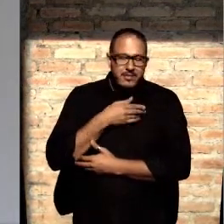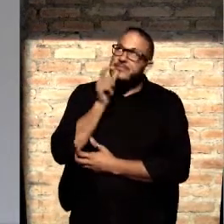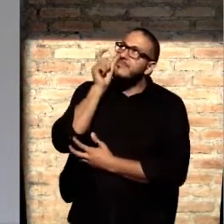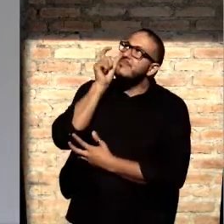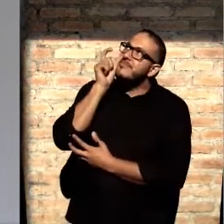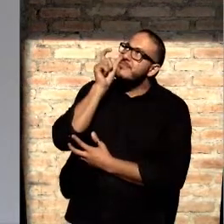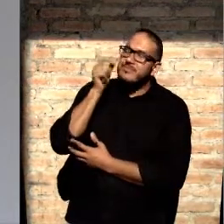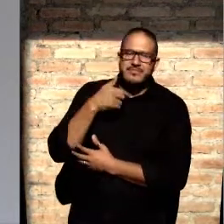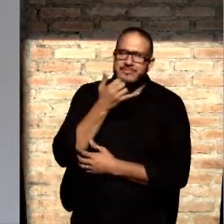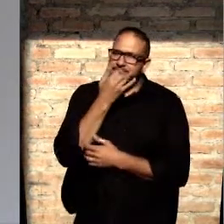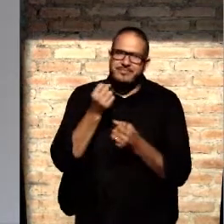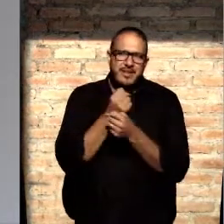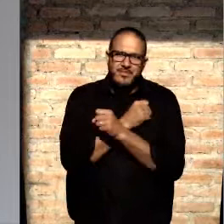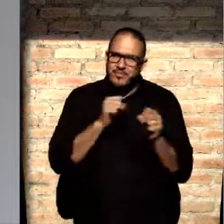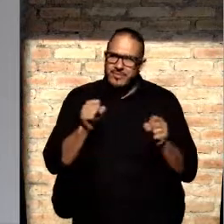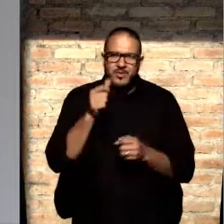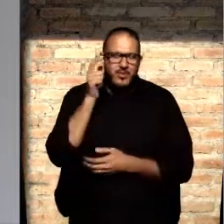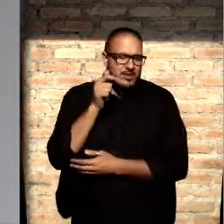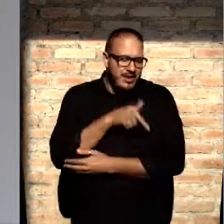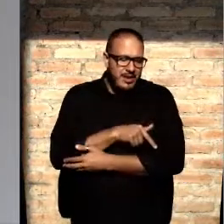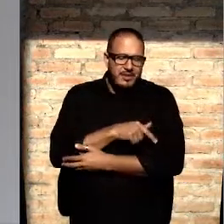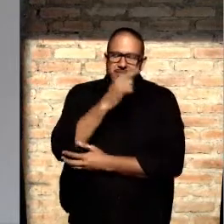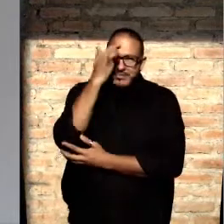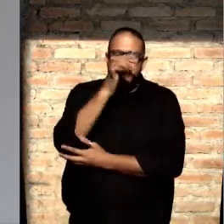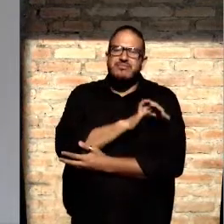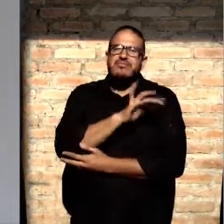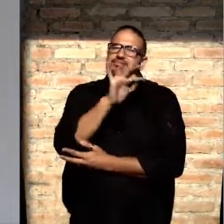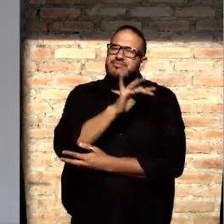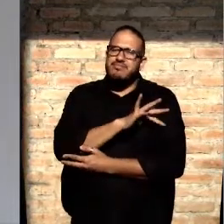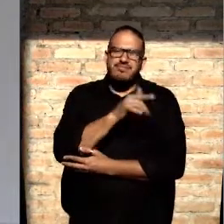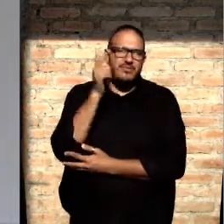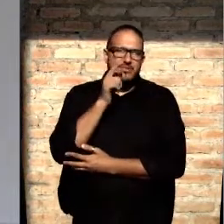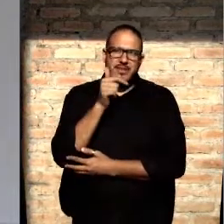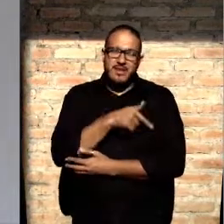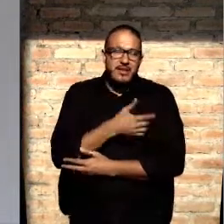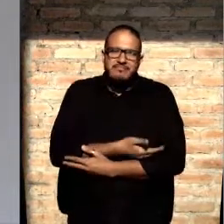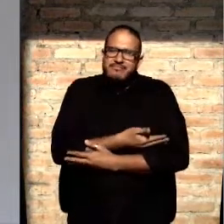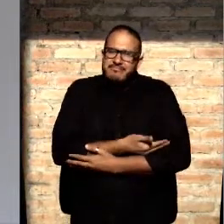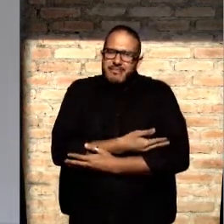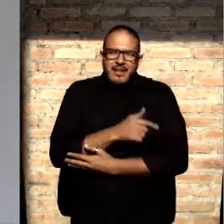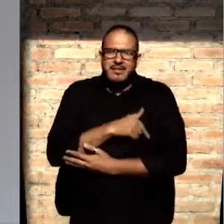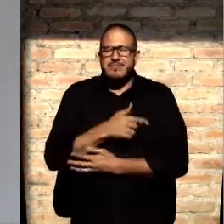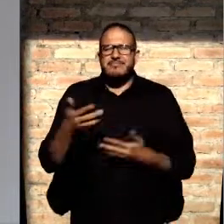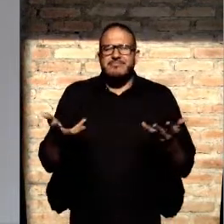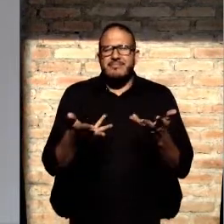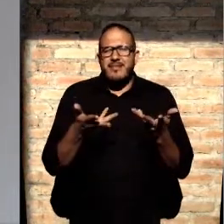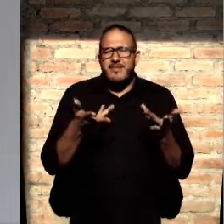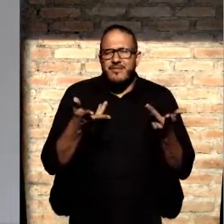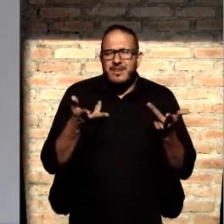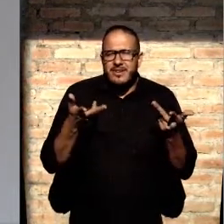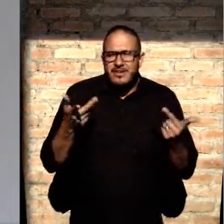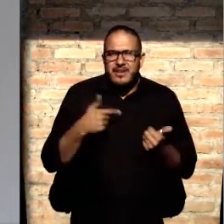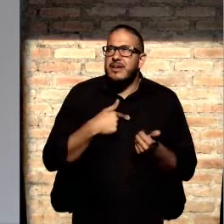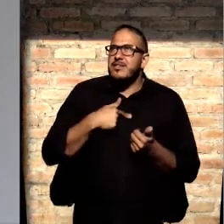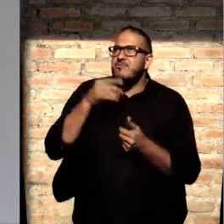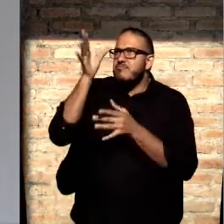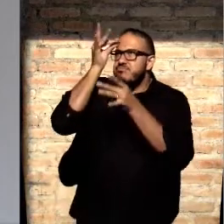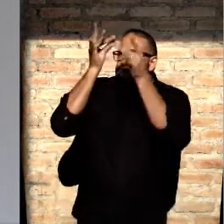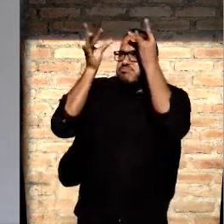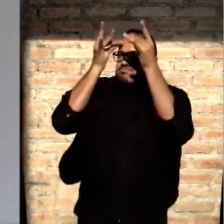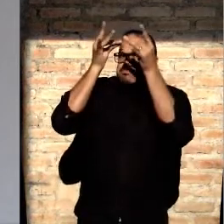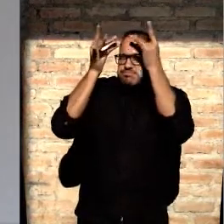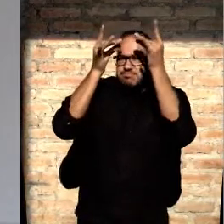impossível alcançar o que ele alcança é um ser em maravilha e absorção pura